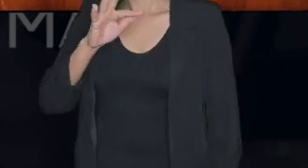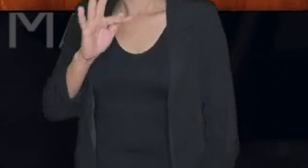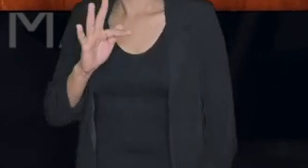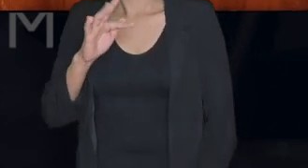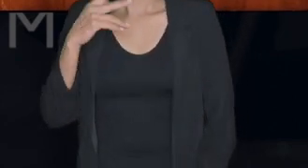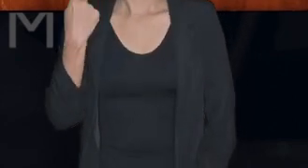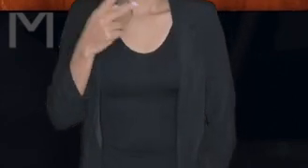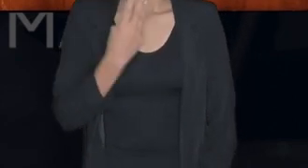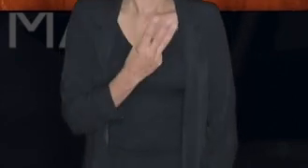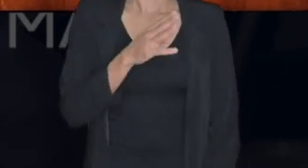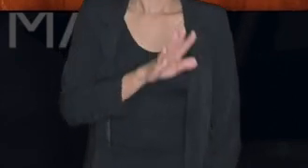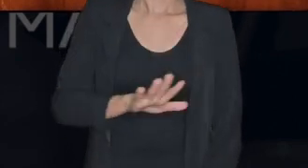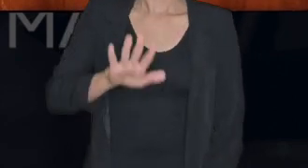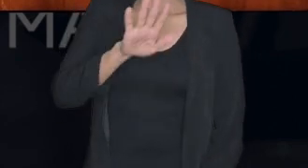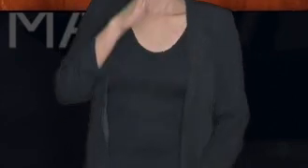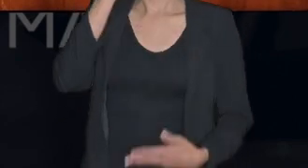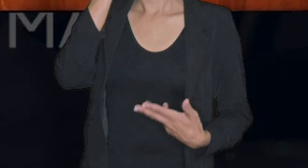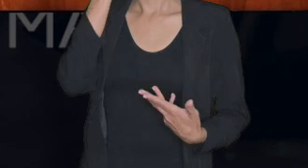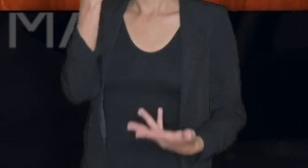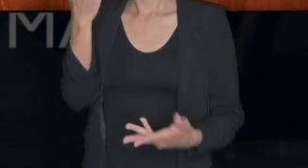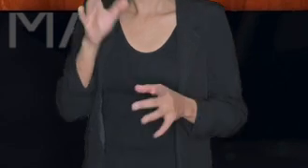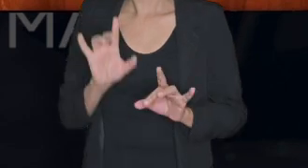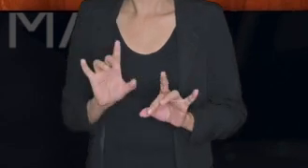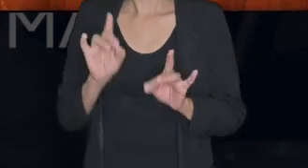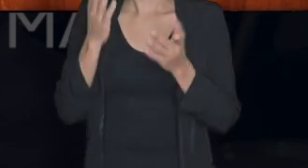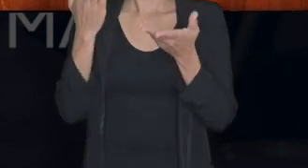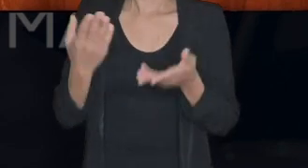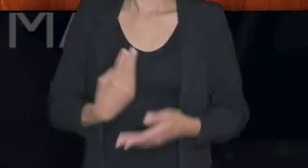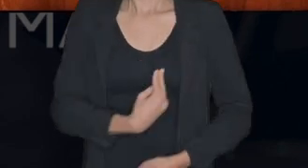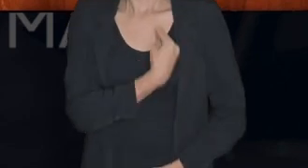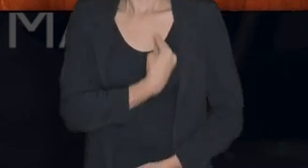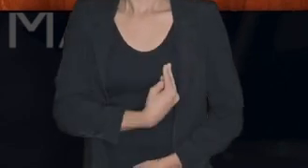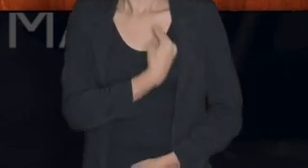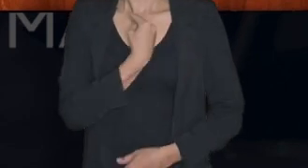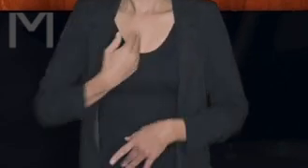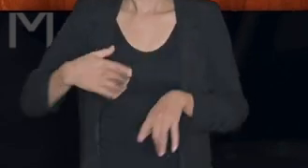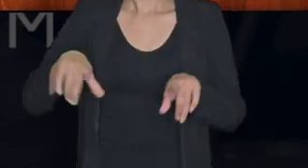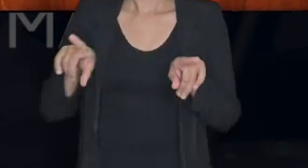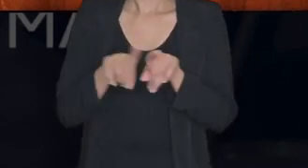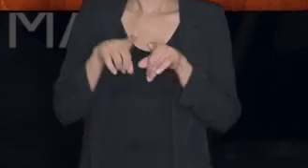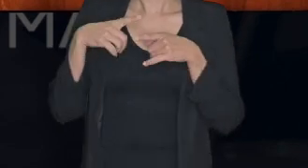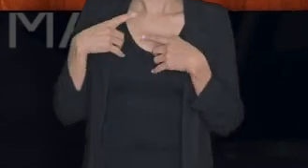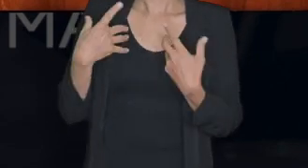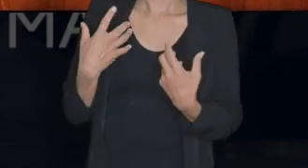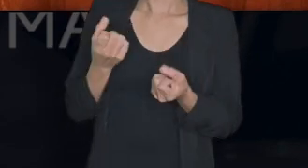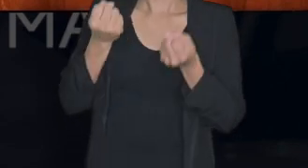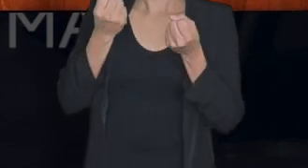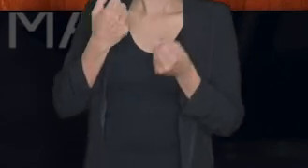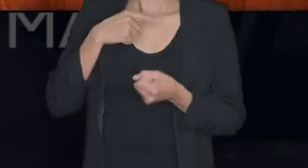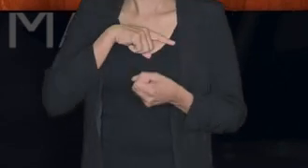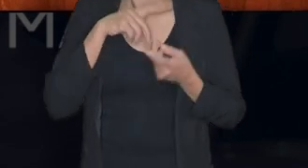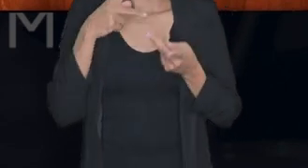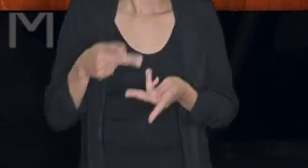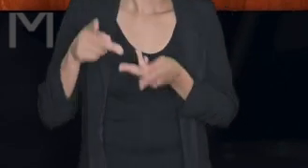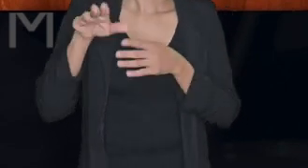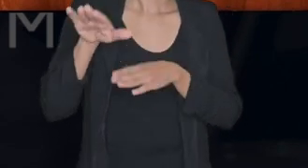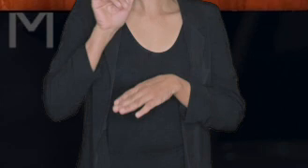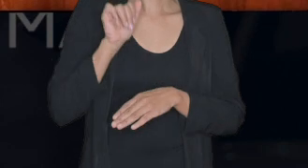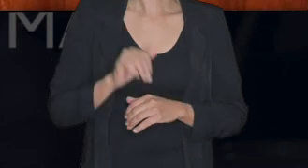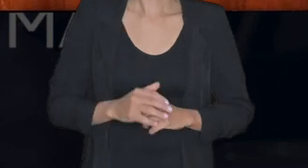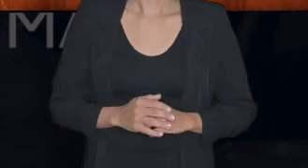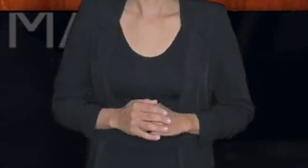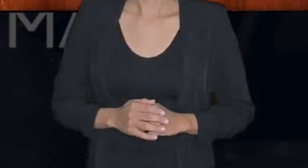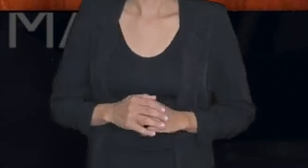especialmente pela presença e por ter aceitado o nosso convite, nos brindando então com o